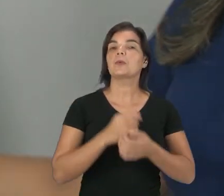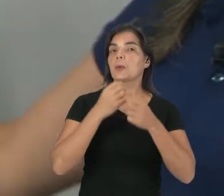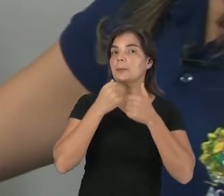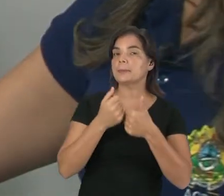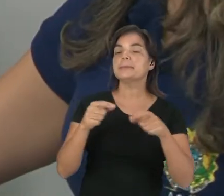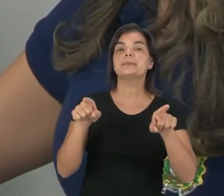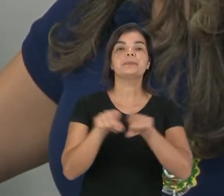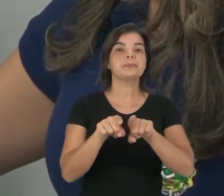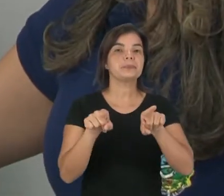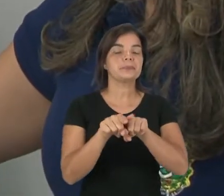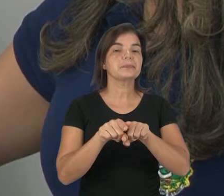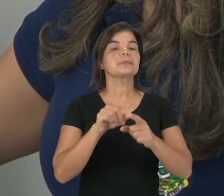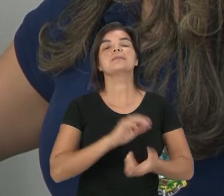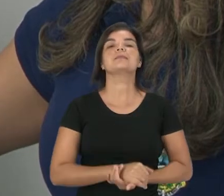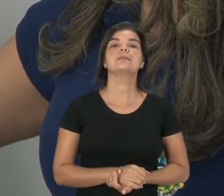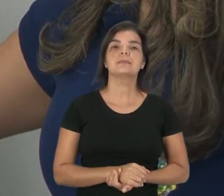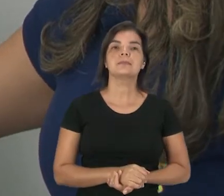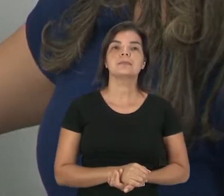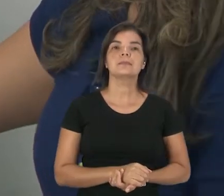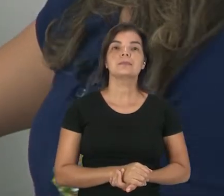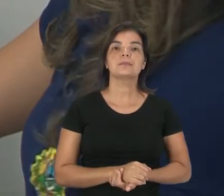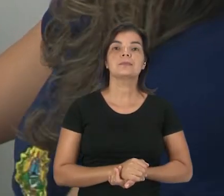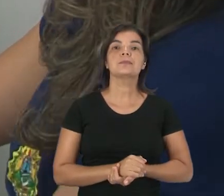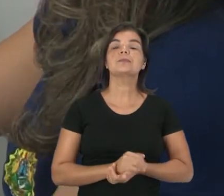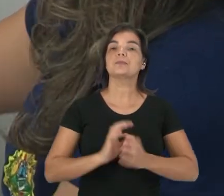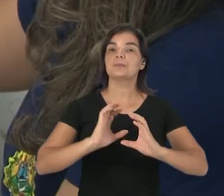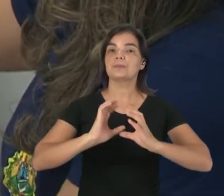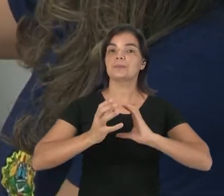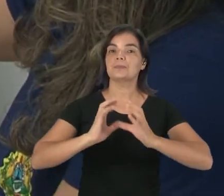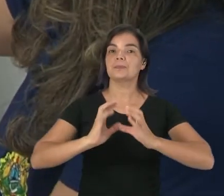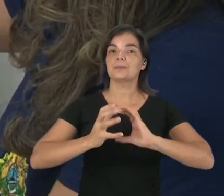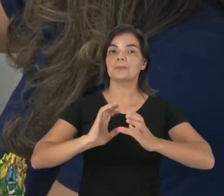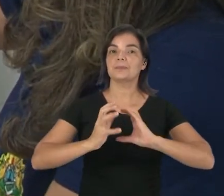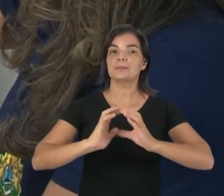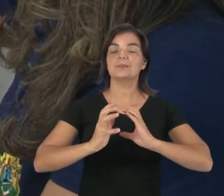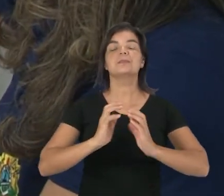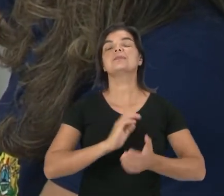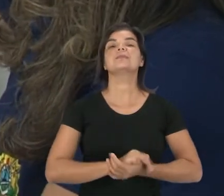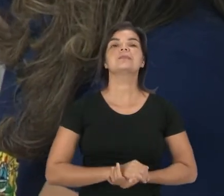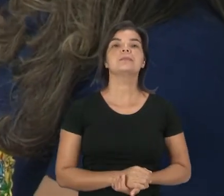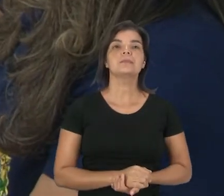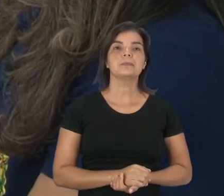Muito bem. Temos aqui o nosso cubo mágico.